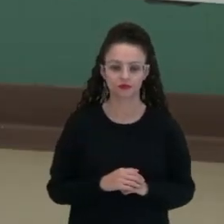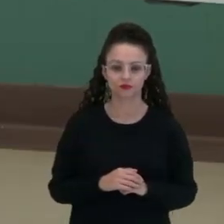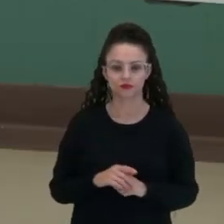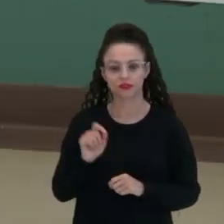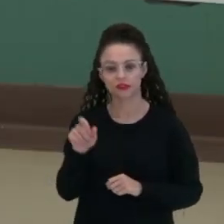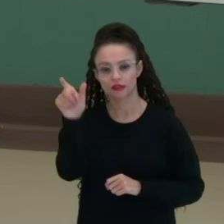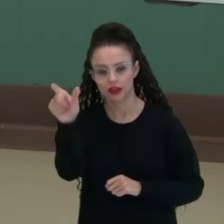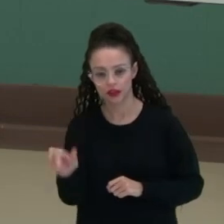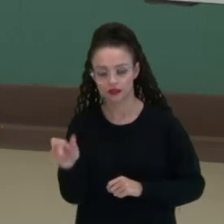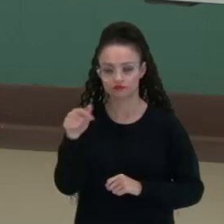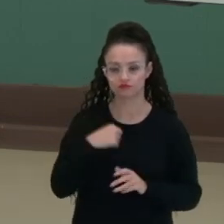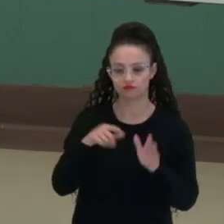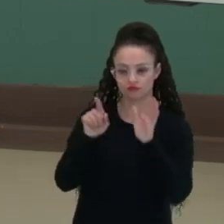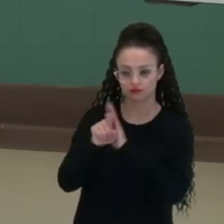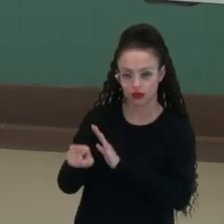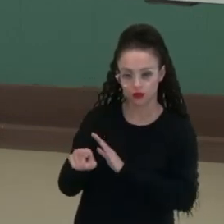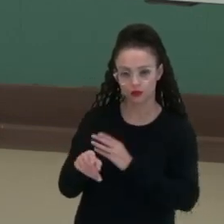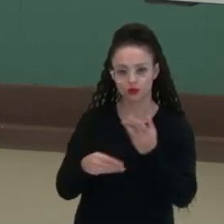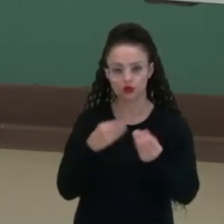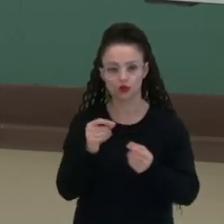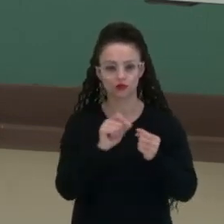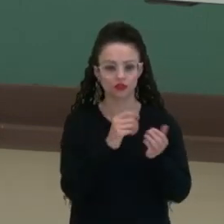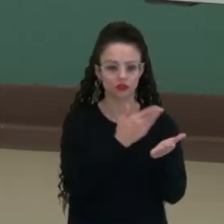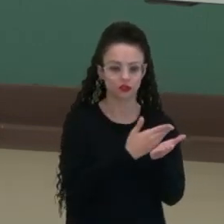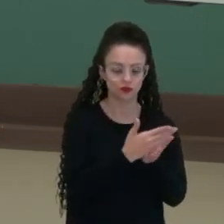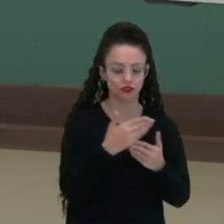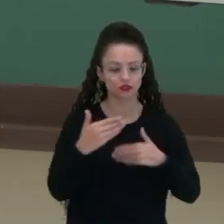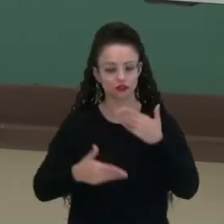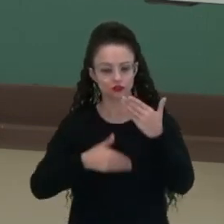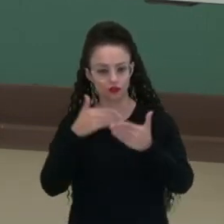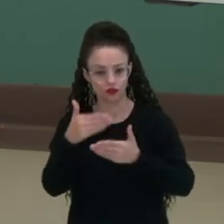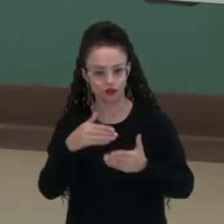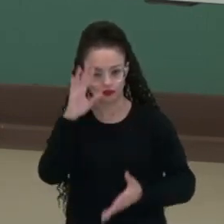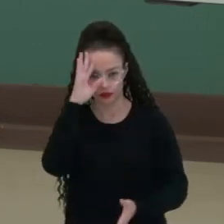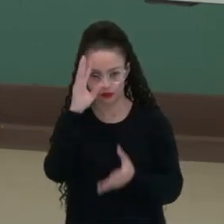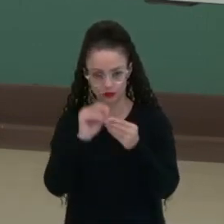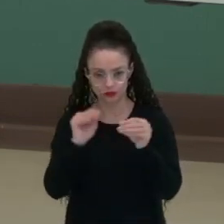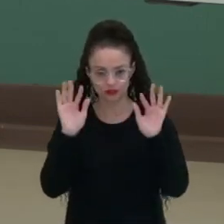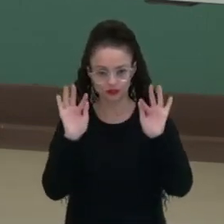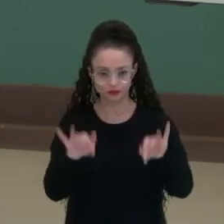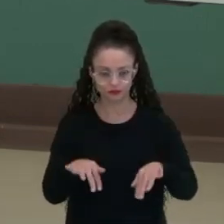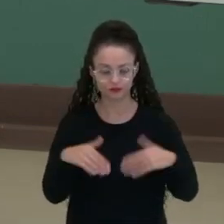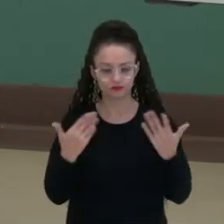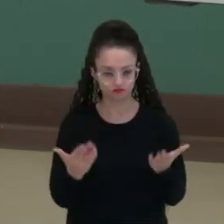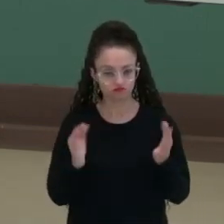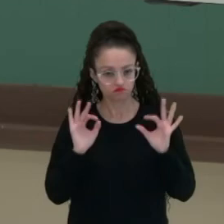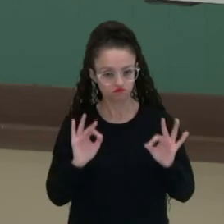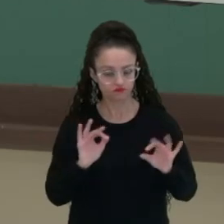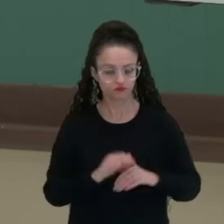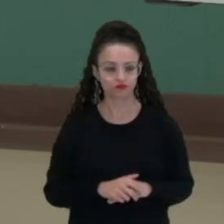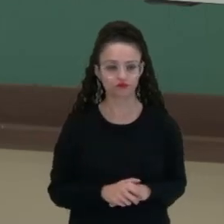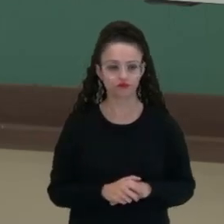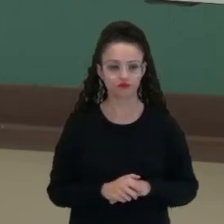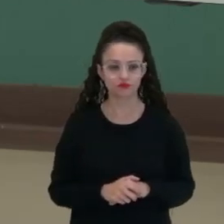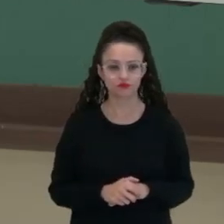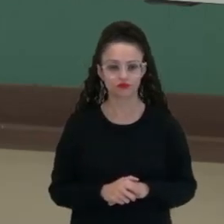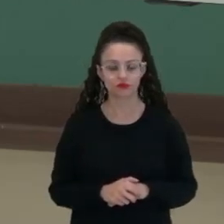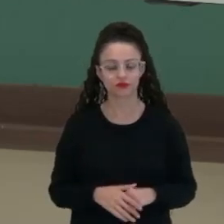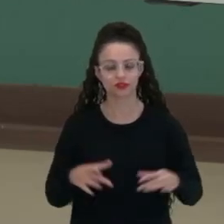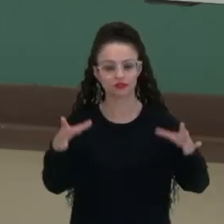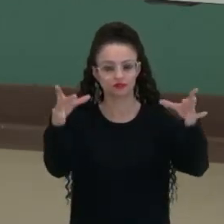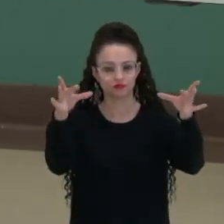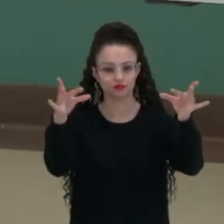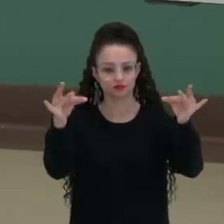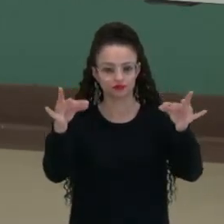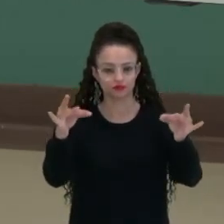entrevistador, entrevistado, o que fazer na introdução, no desenvolvimento, na conclusão, não é mesmo? Os